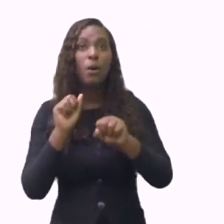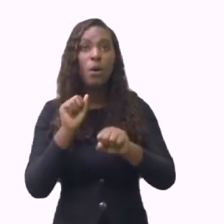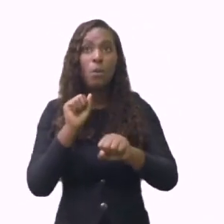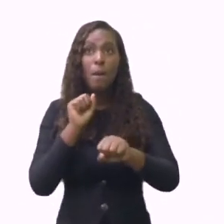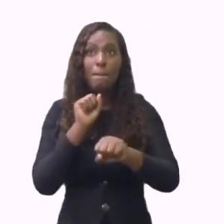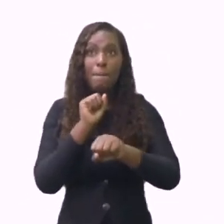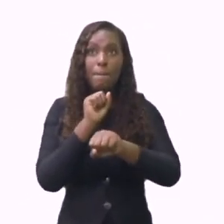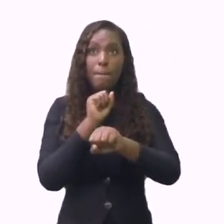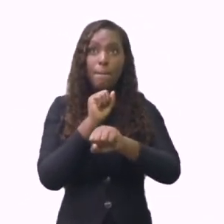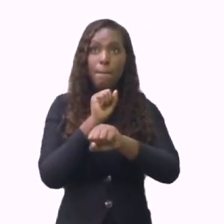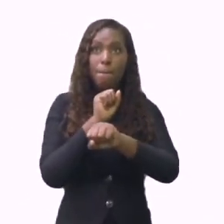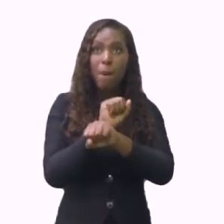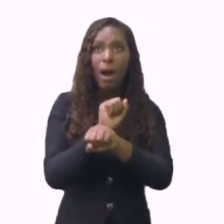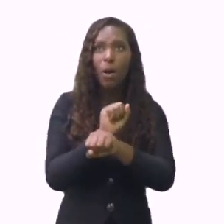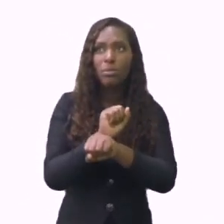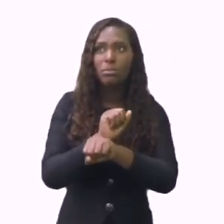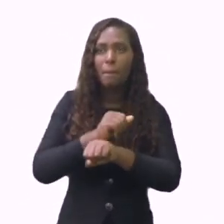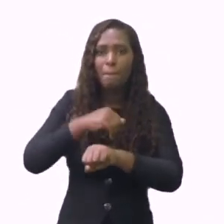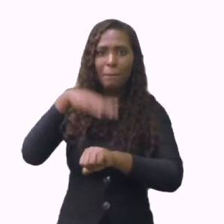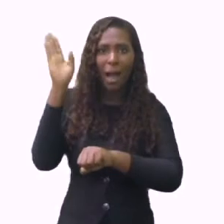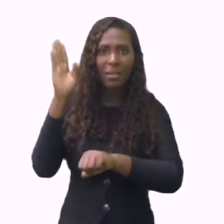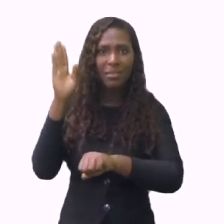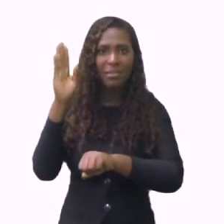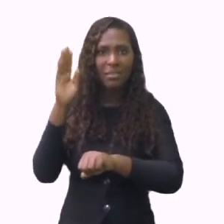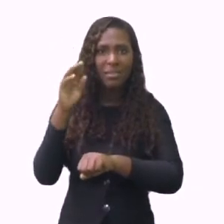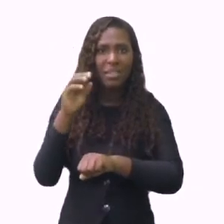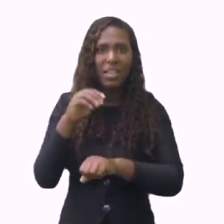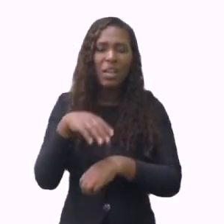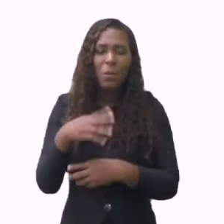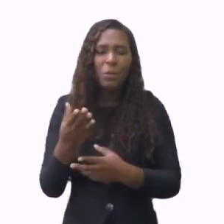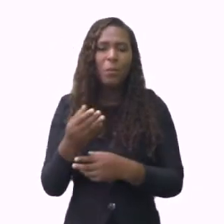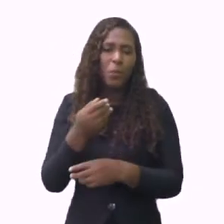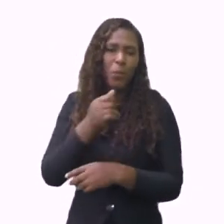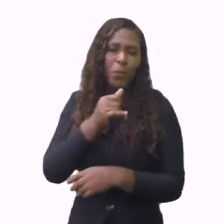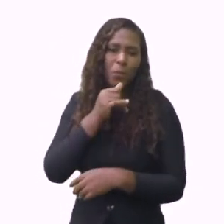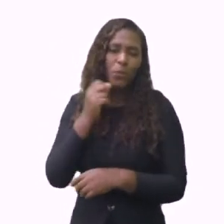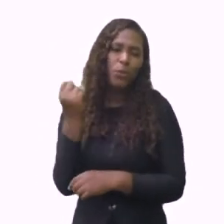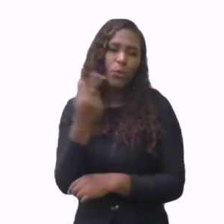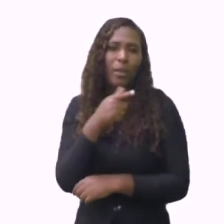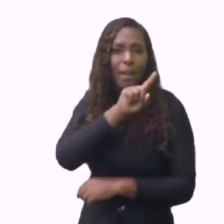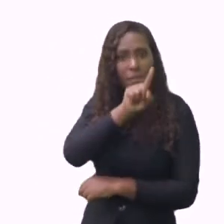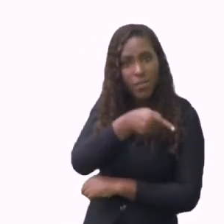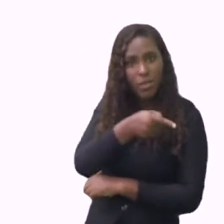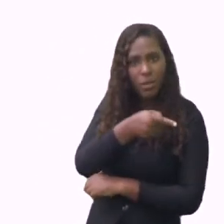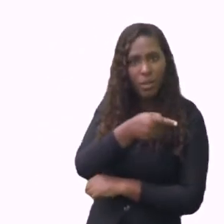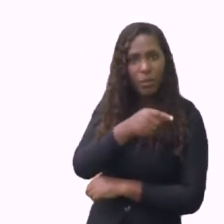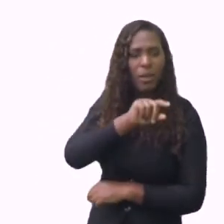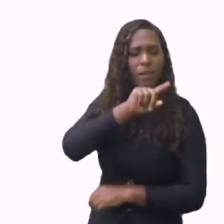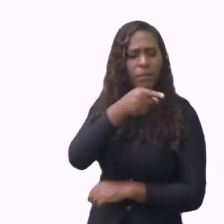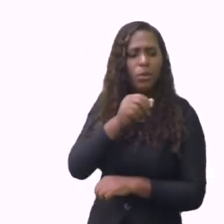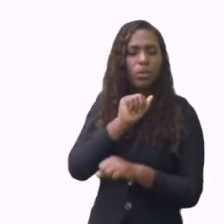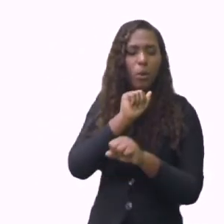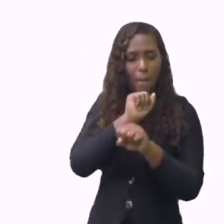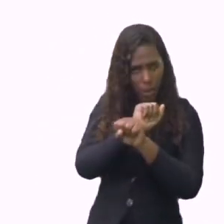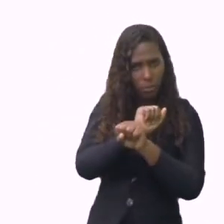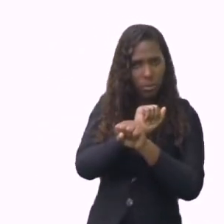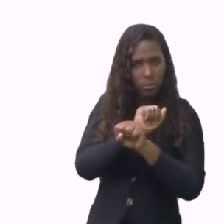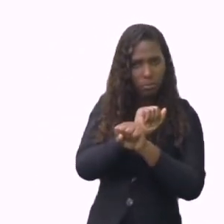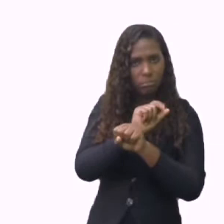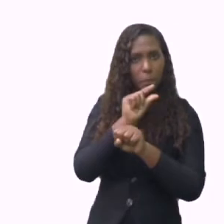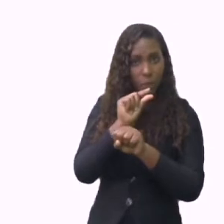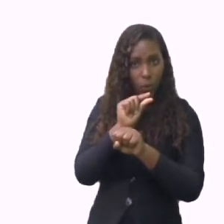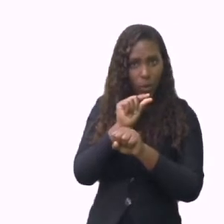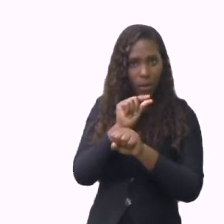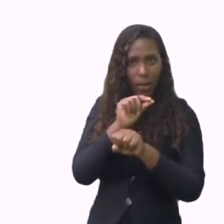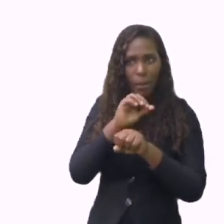vírgula na leitura e separa itens também. Então, é uma pausa um pouco maior do que a